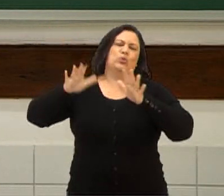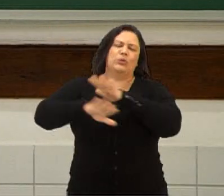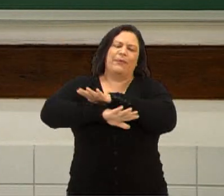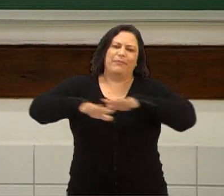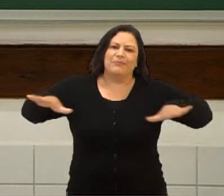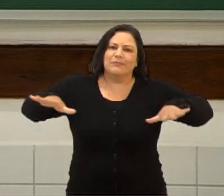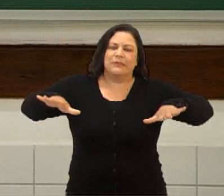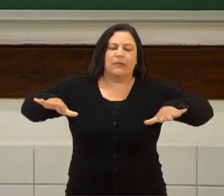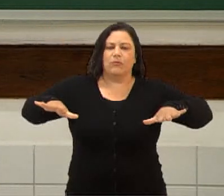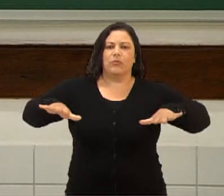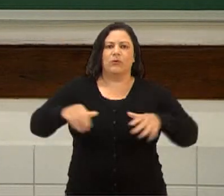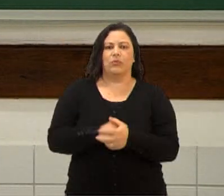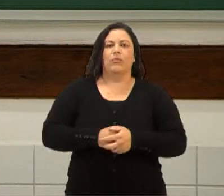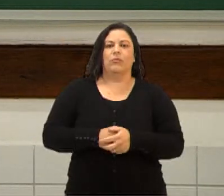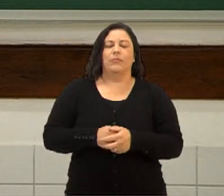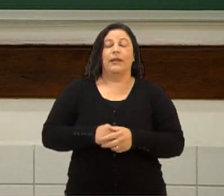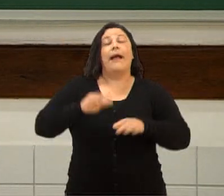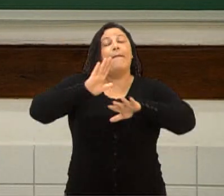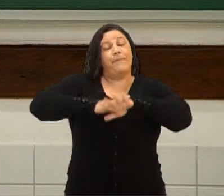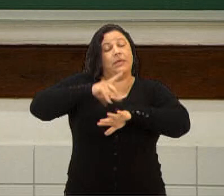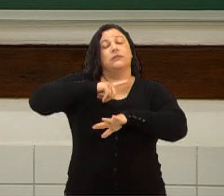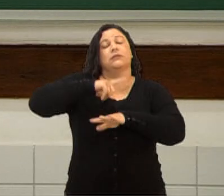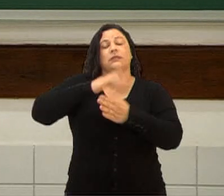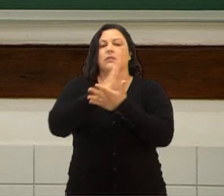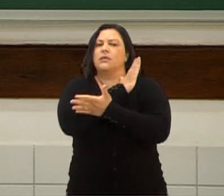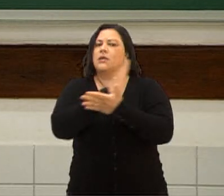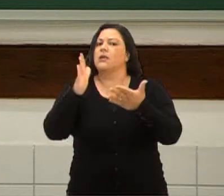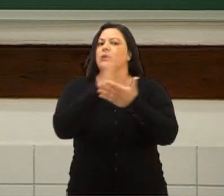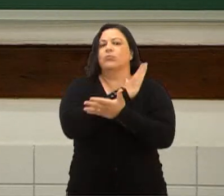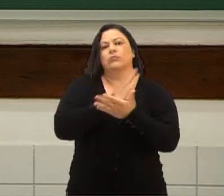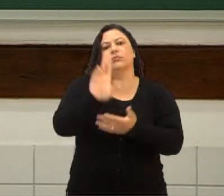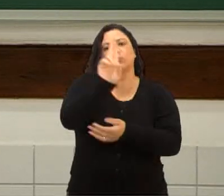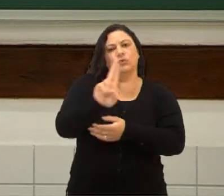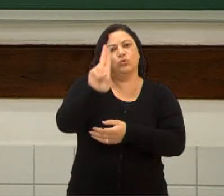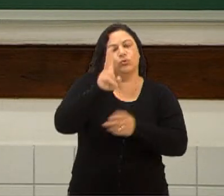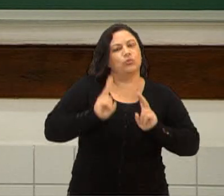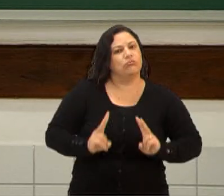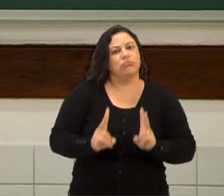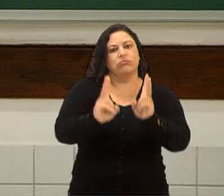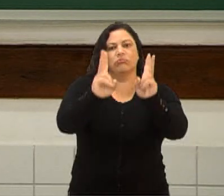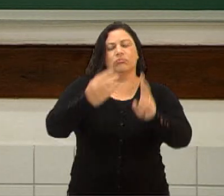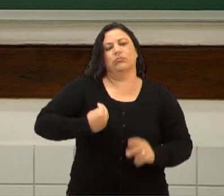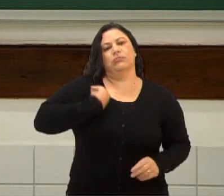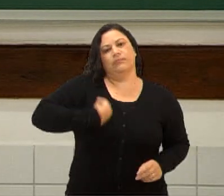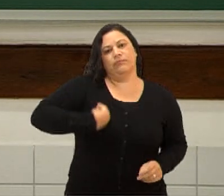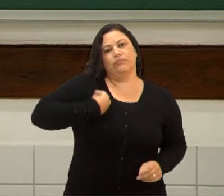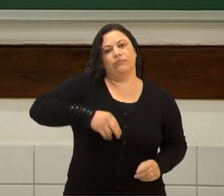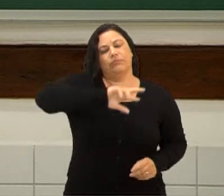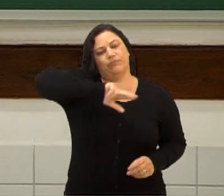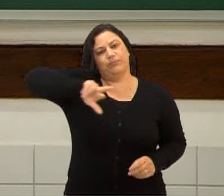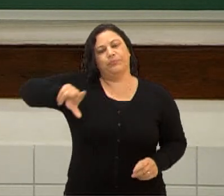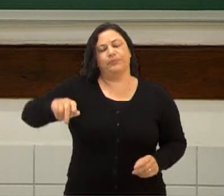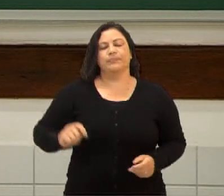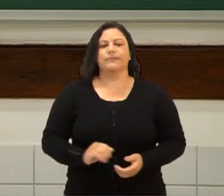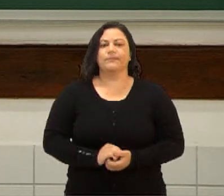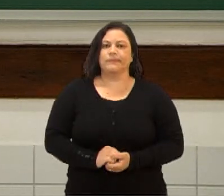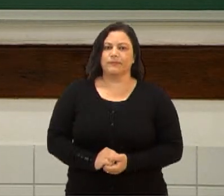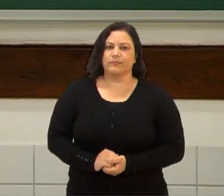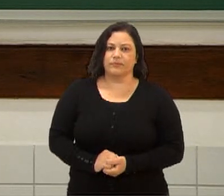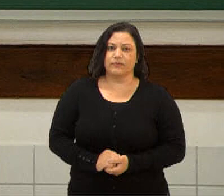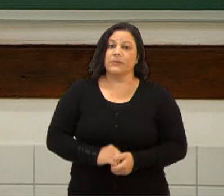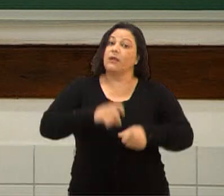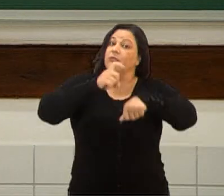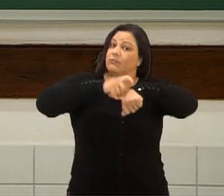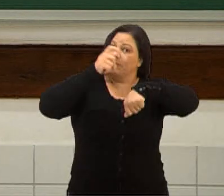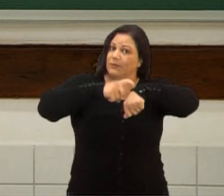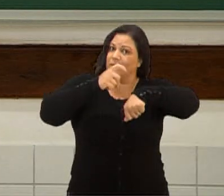muitos, ainda a gente faz uso porque falam de coisas do cotidiano, de coisas da vida e que nunca vão cair de moda. Dá um